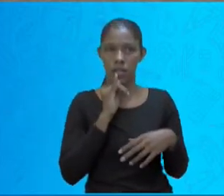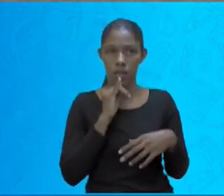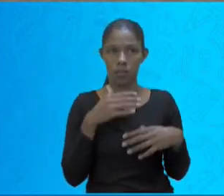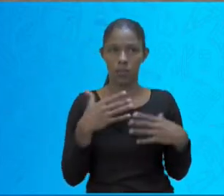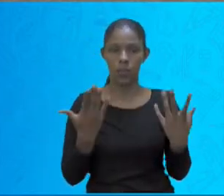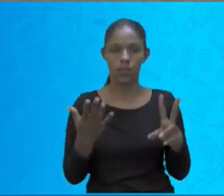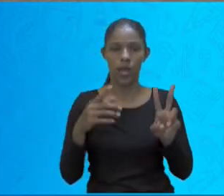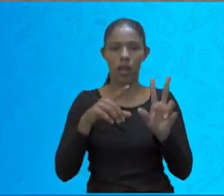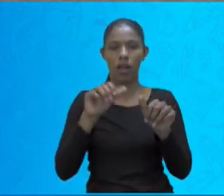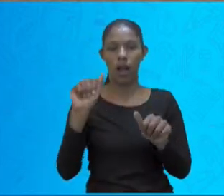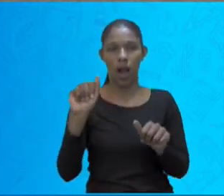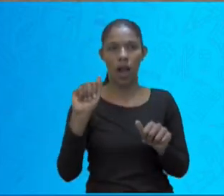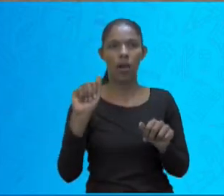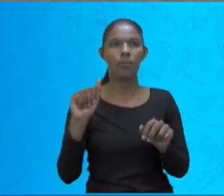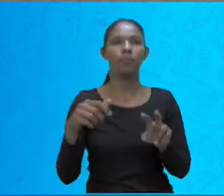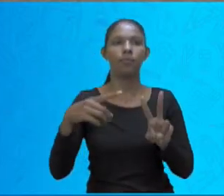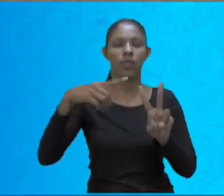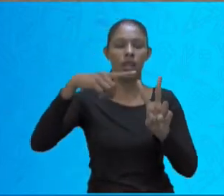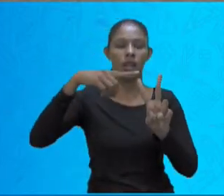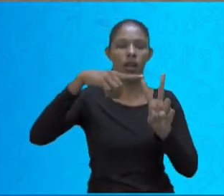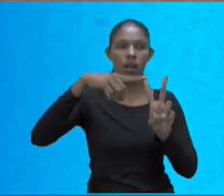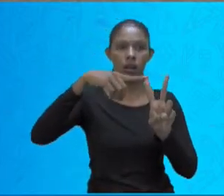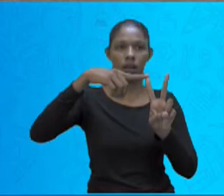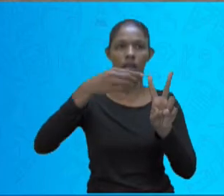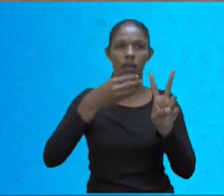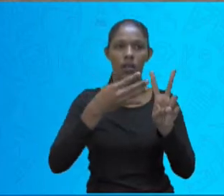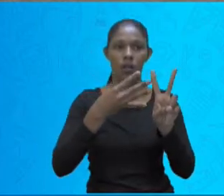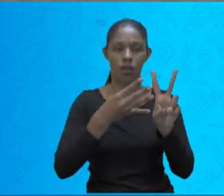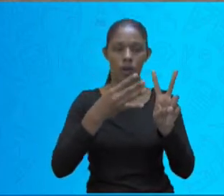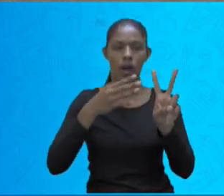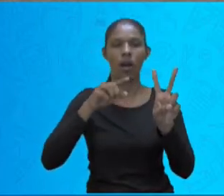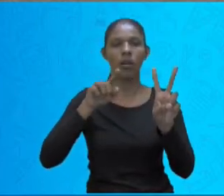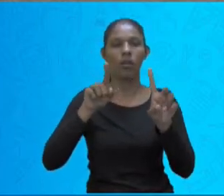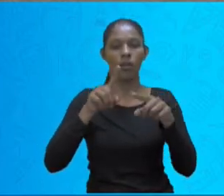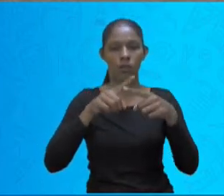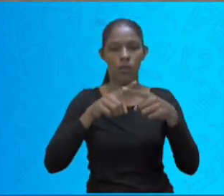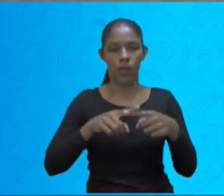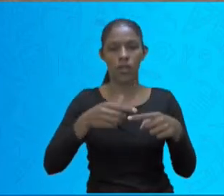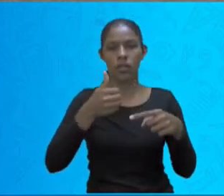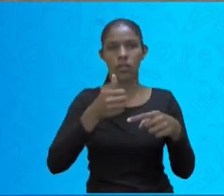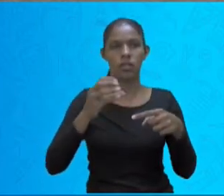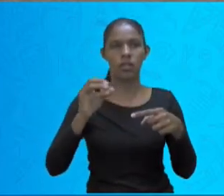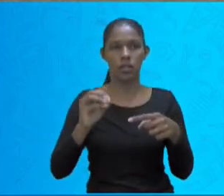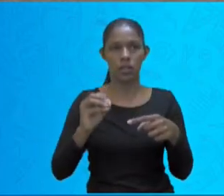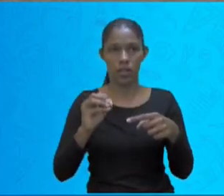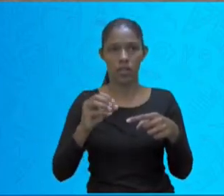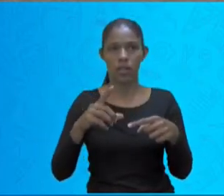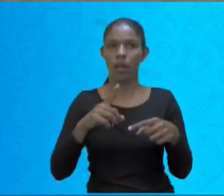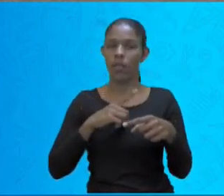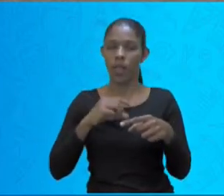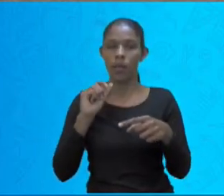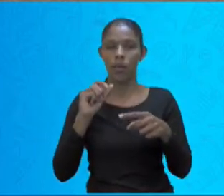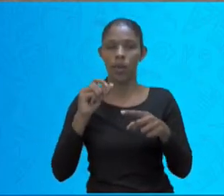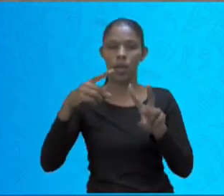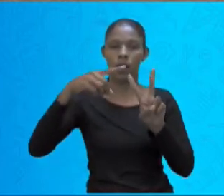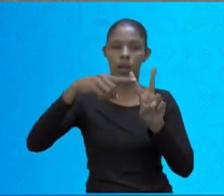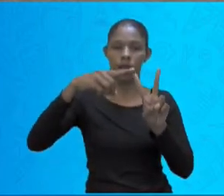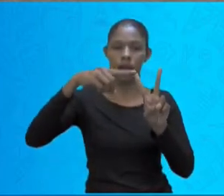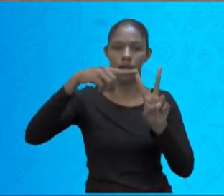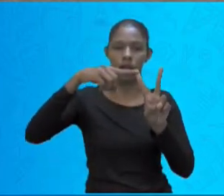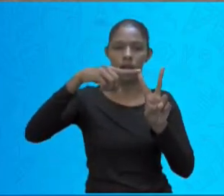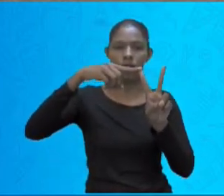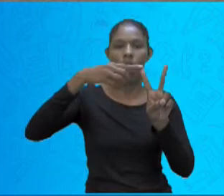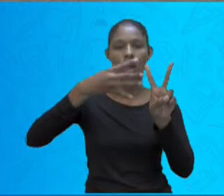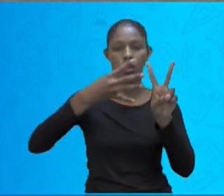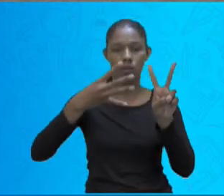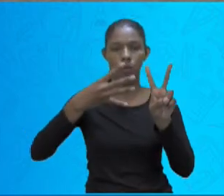Então, eu tenho raiz quadrada de 4 vezes a raiz quadrada de 10, aplicando